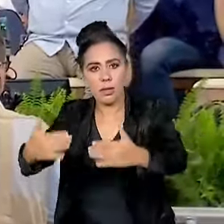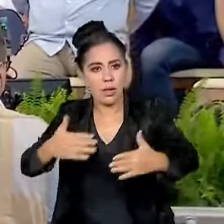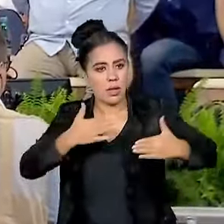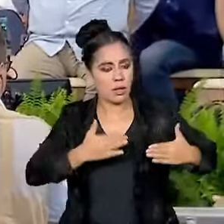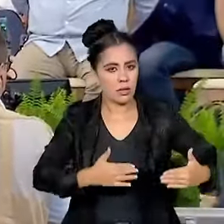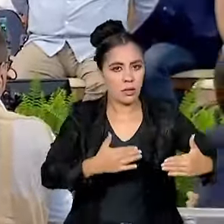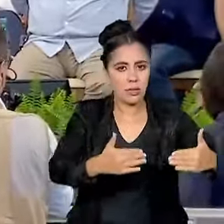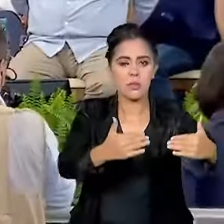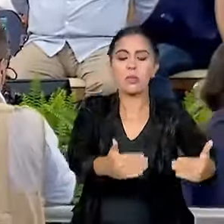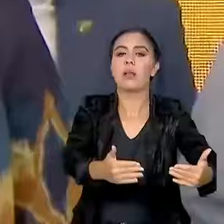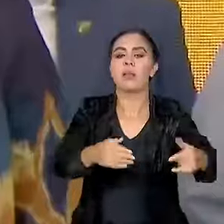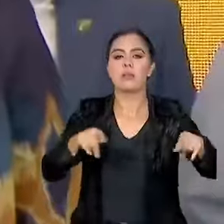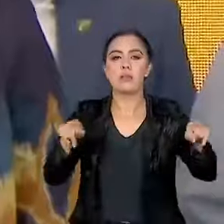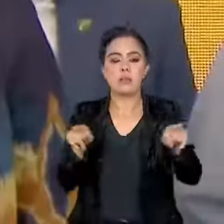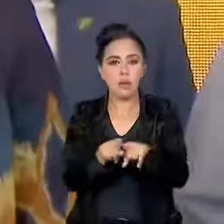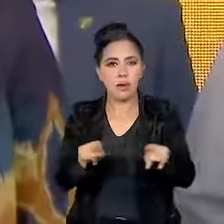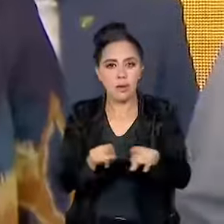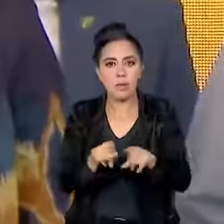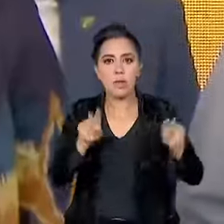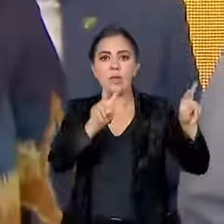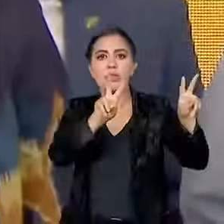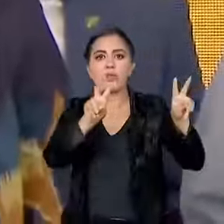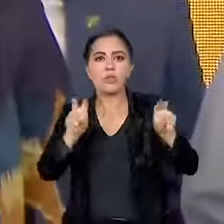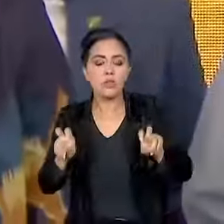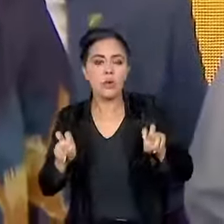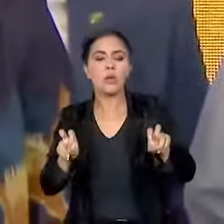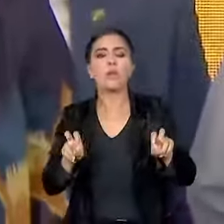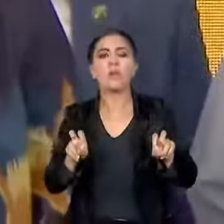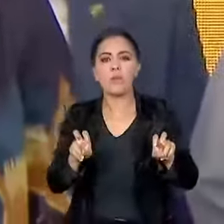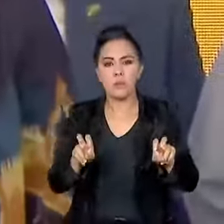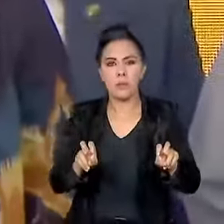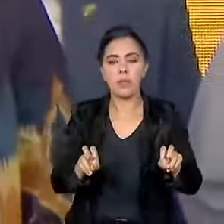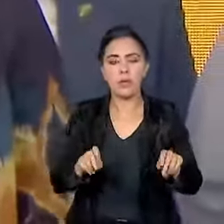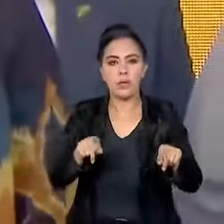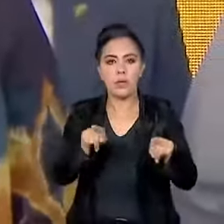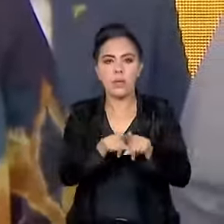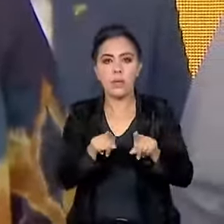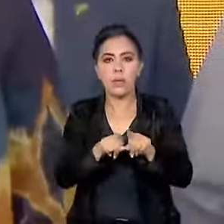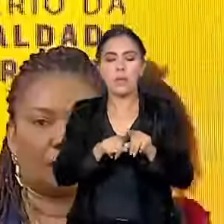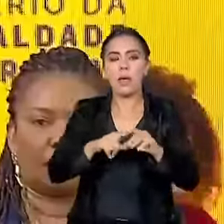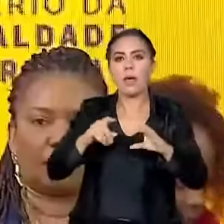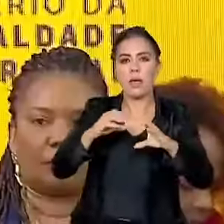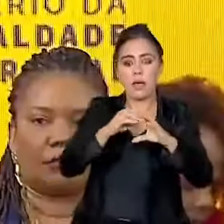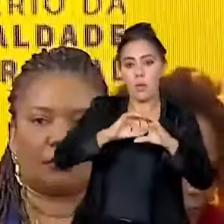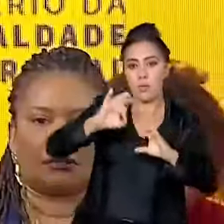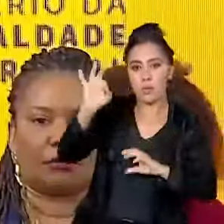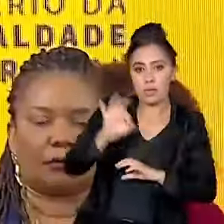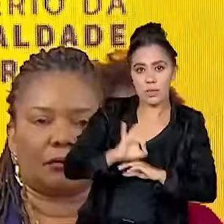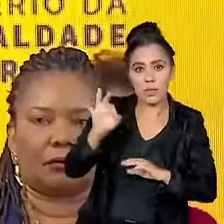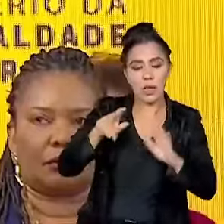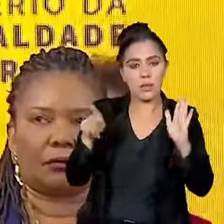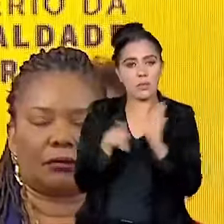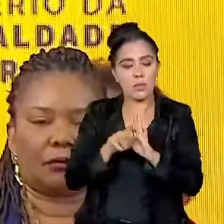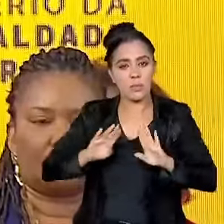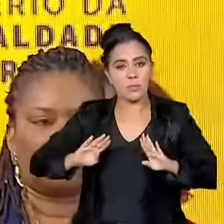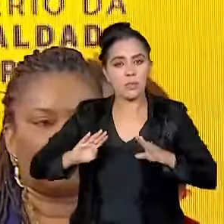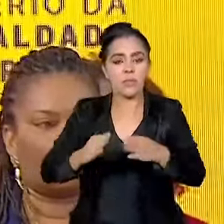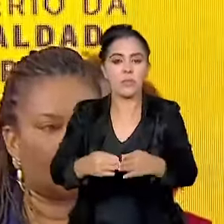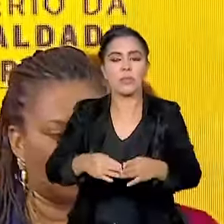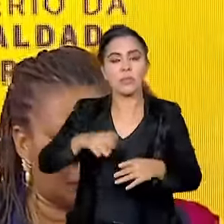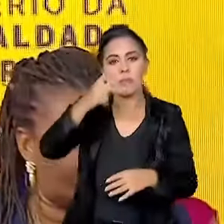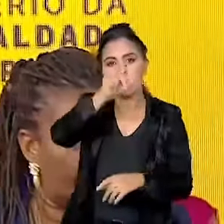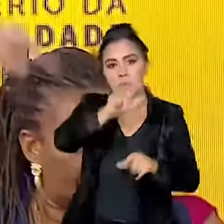dela, em relação ao recorte racial para negros e negras. Mas esses programas